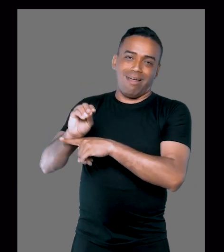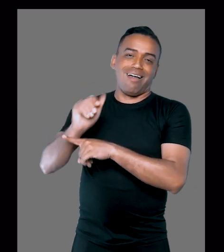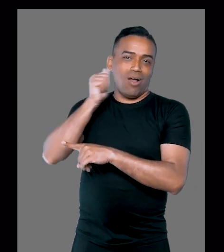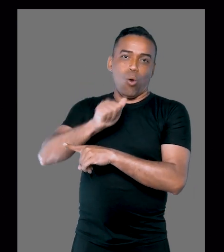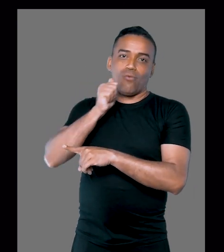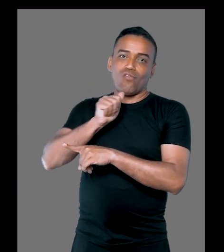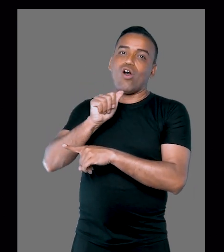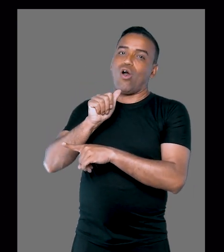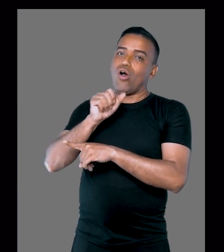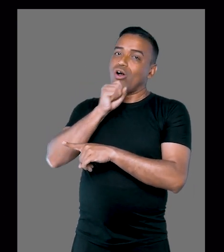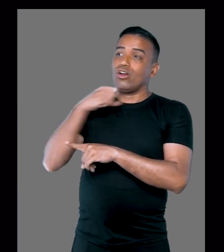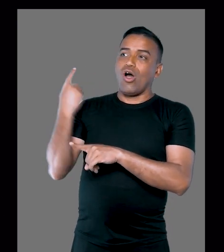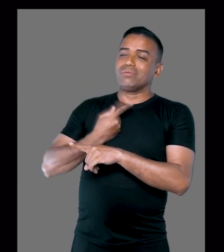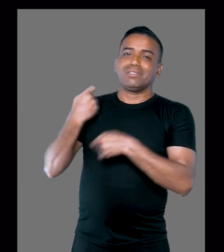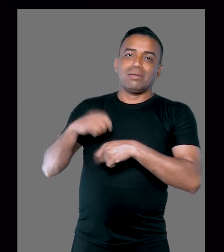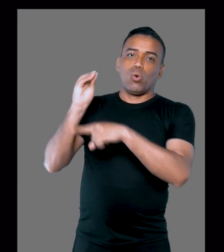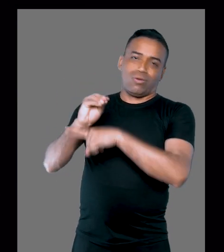eu conto